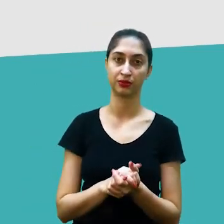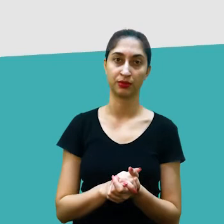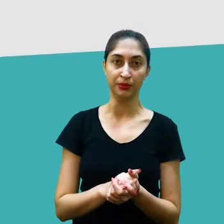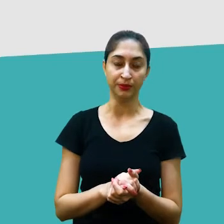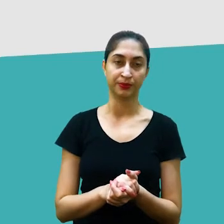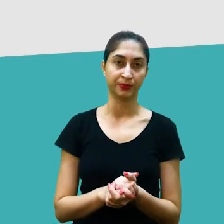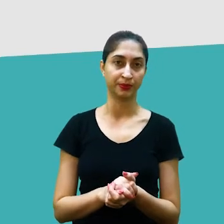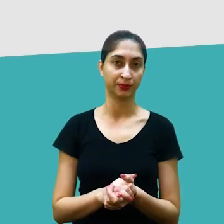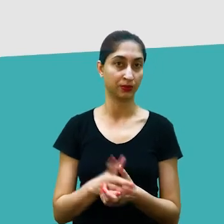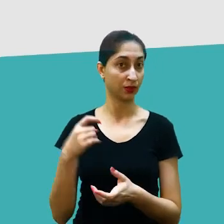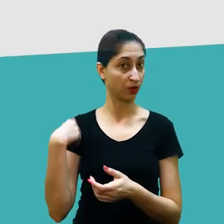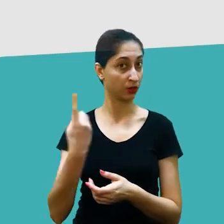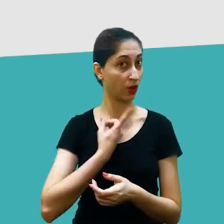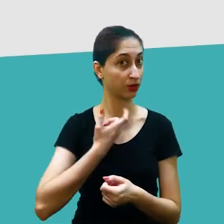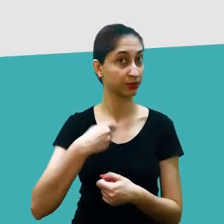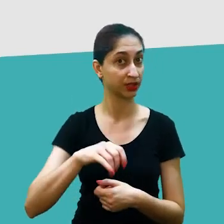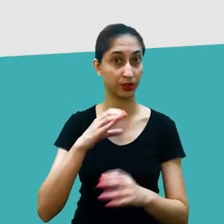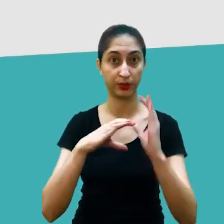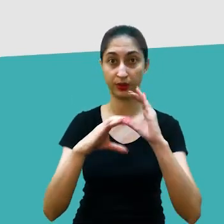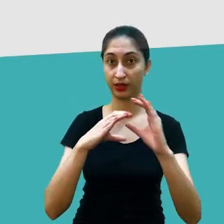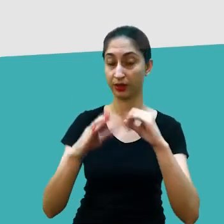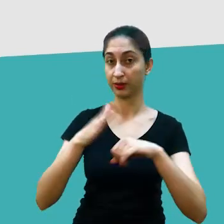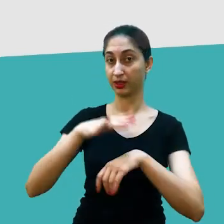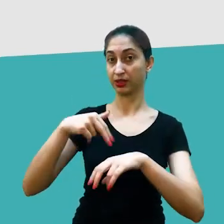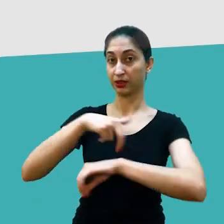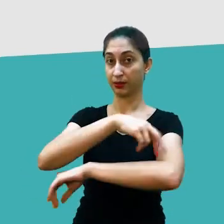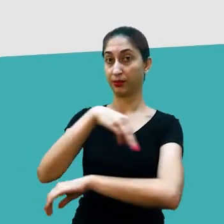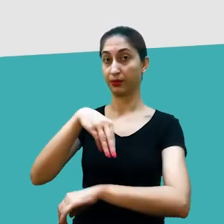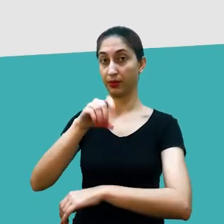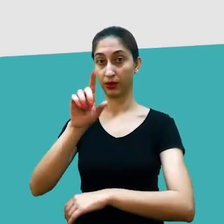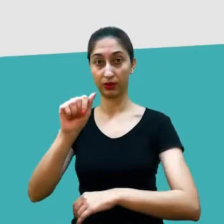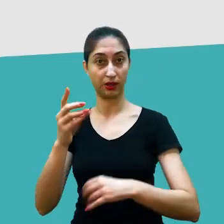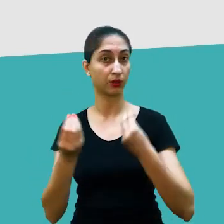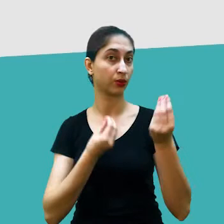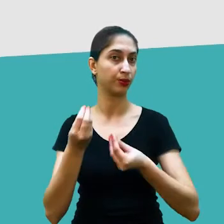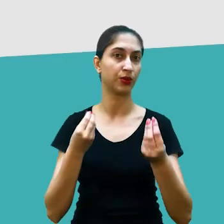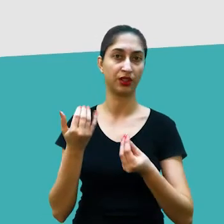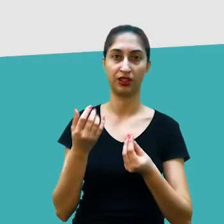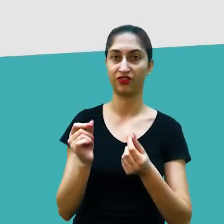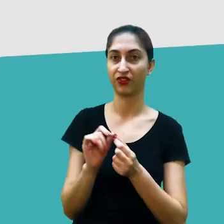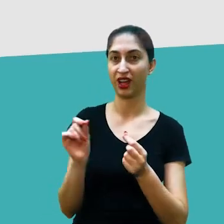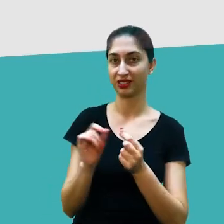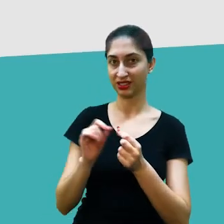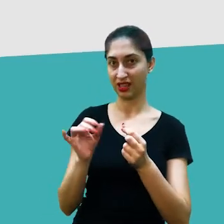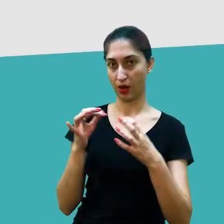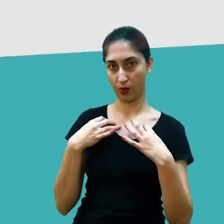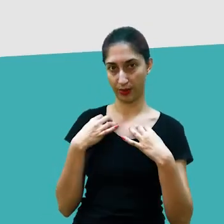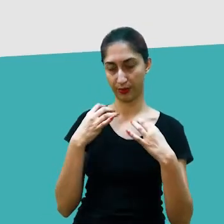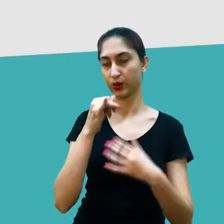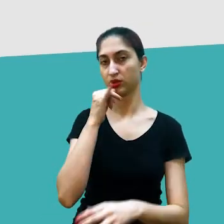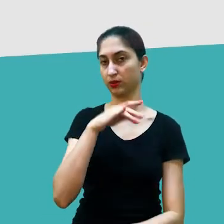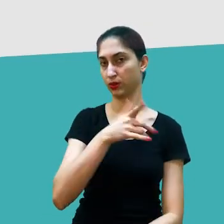coisa que a gente precisa na moda cada vez mais comunicar, que são realmente os processos, de como tudo é feito. Uma história bem curtinha. Outro dia eu estava em